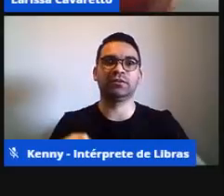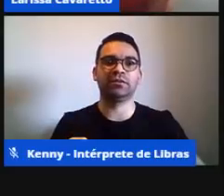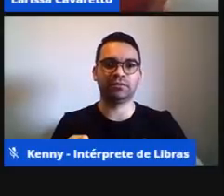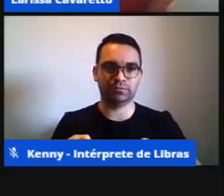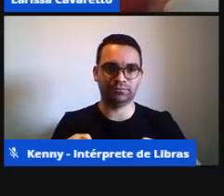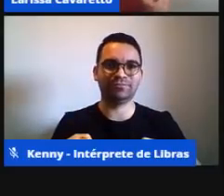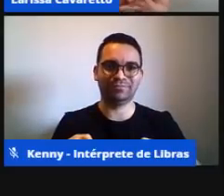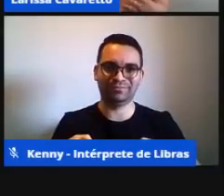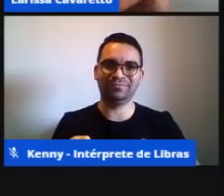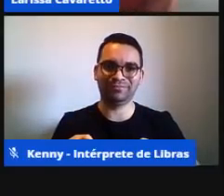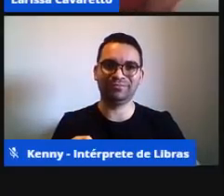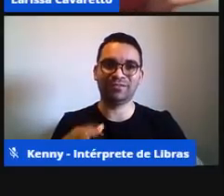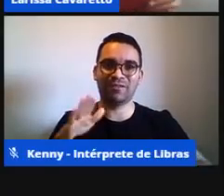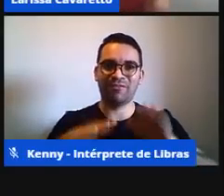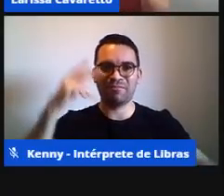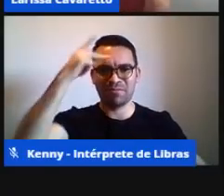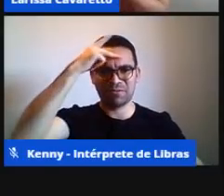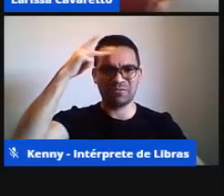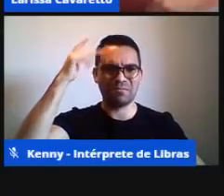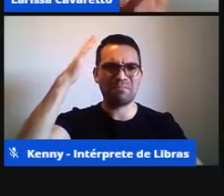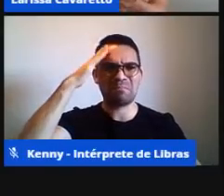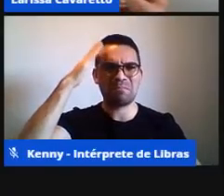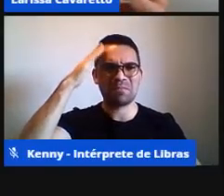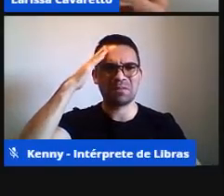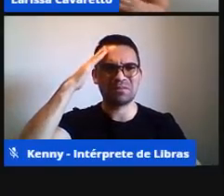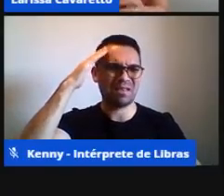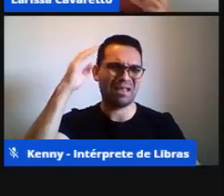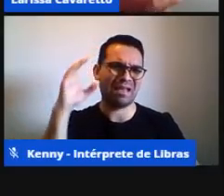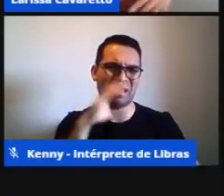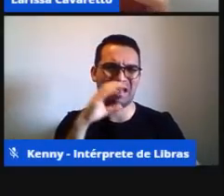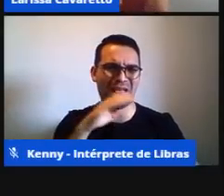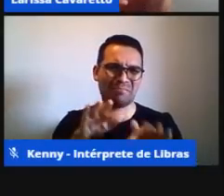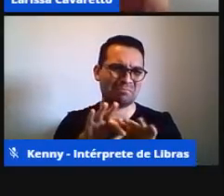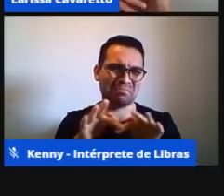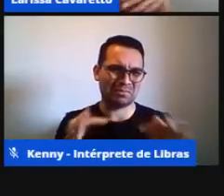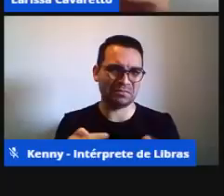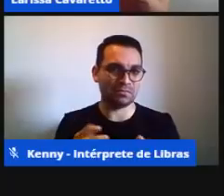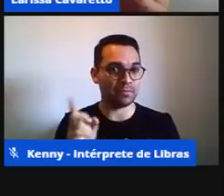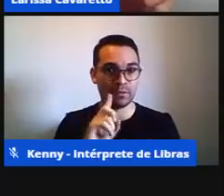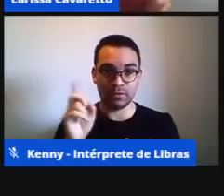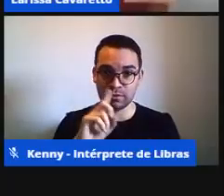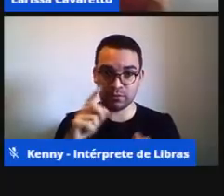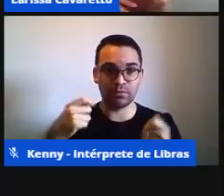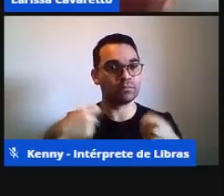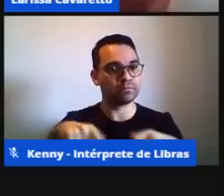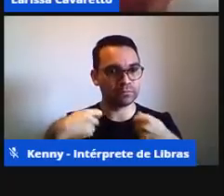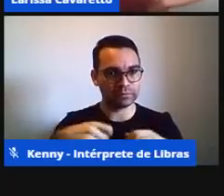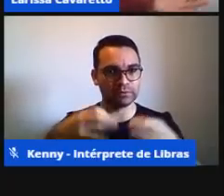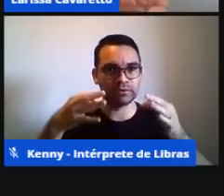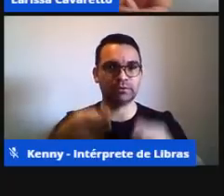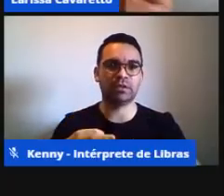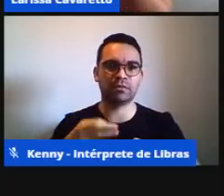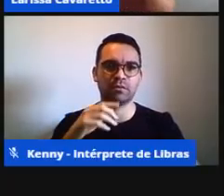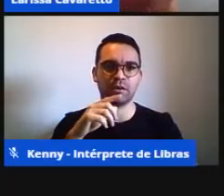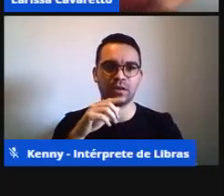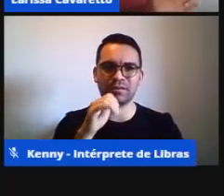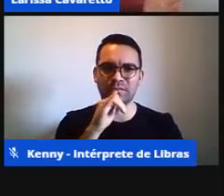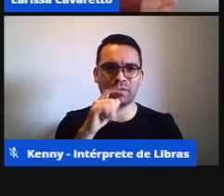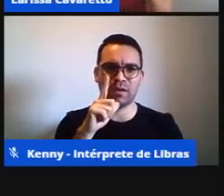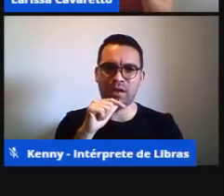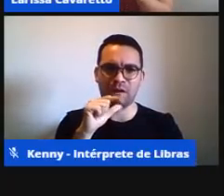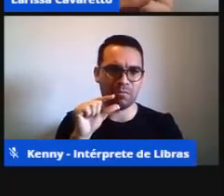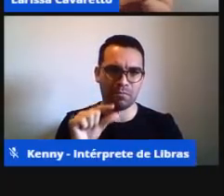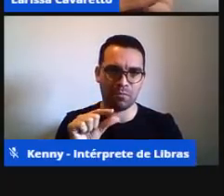as pessoas às vezes vão ali só benzem a mão. Não, não é só umas gotinhas que tem que ser colocadas de água na mão e pronto, acabou, e esfregar uma mão na